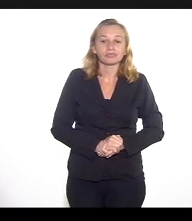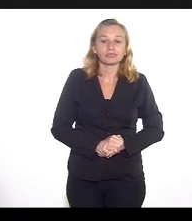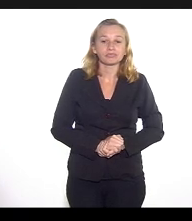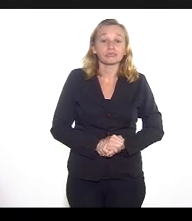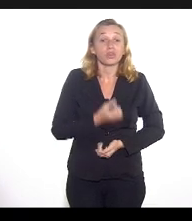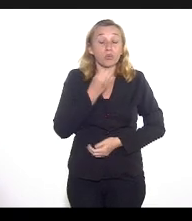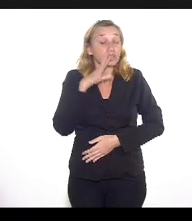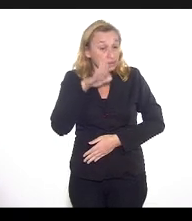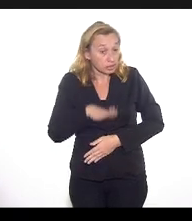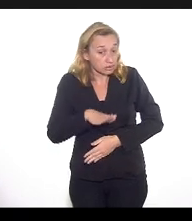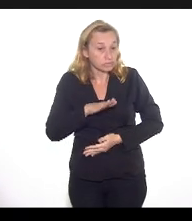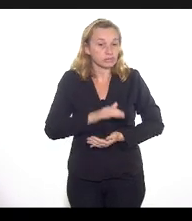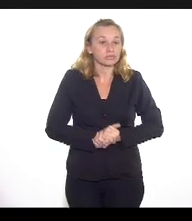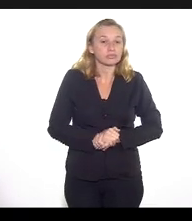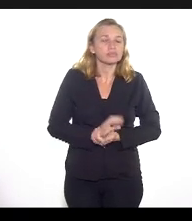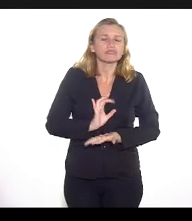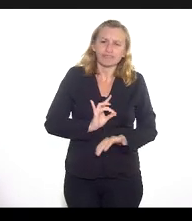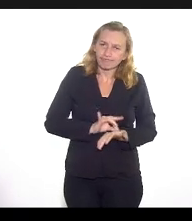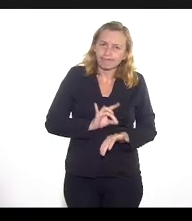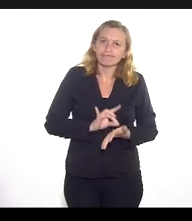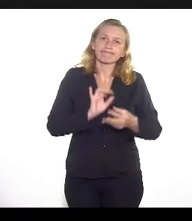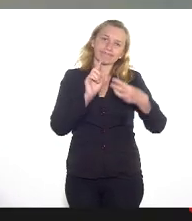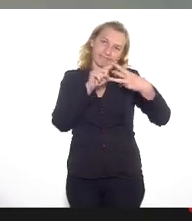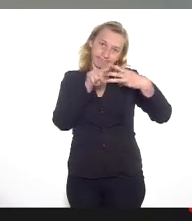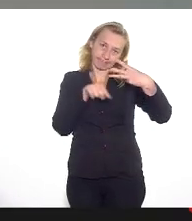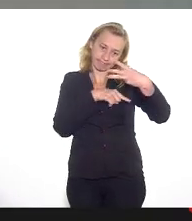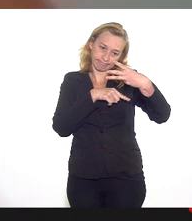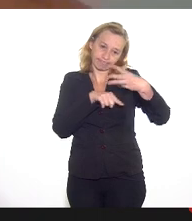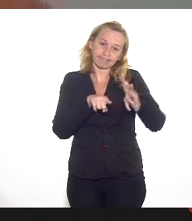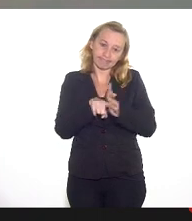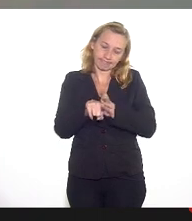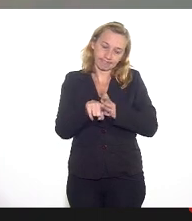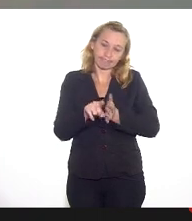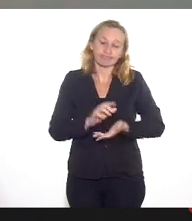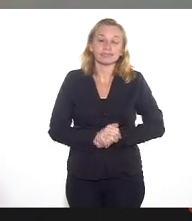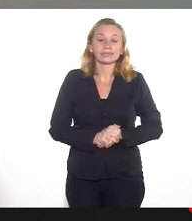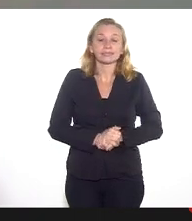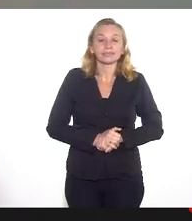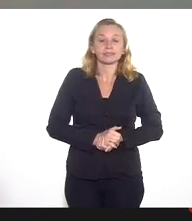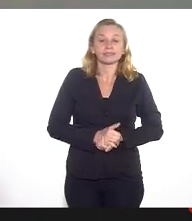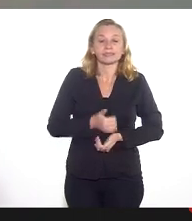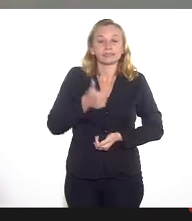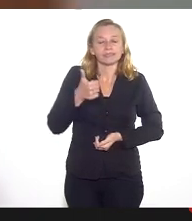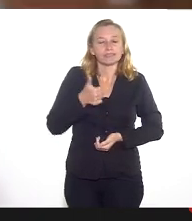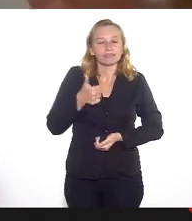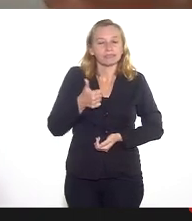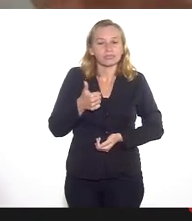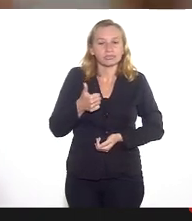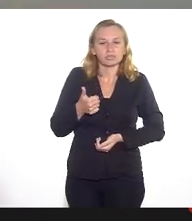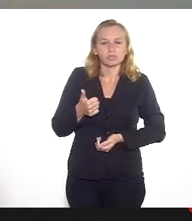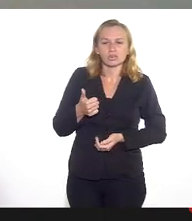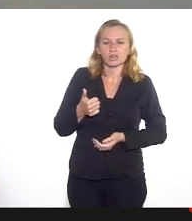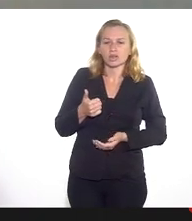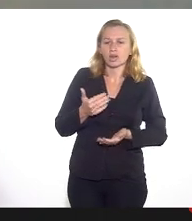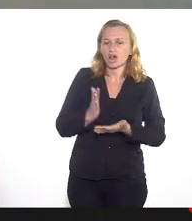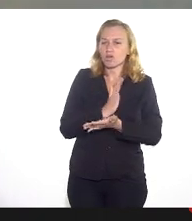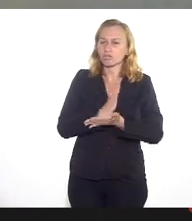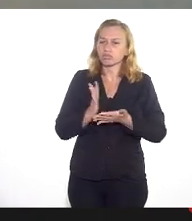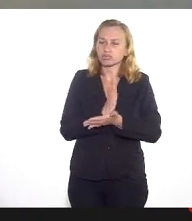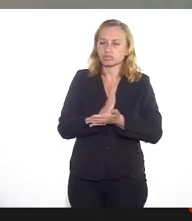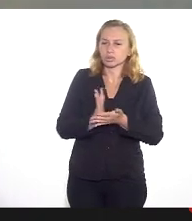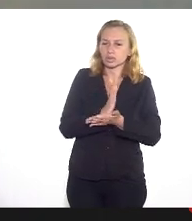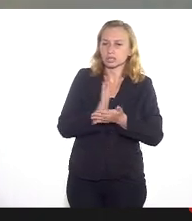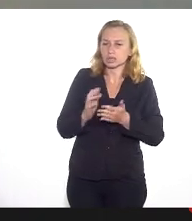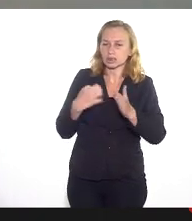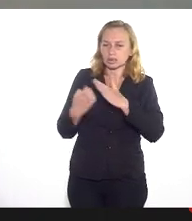Boa tarde. Na verdade, são três perguntas. Uma é, será que alguma das concessionárias, né, seguindo a